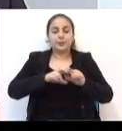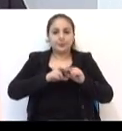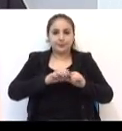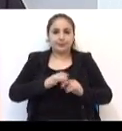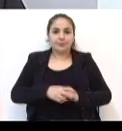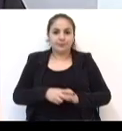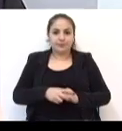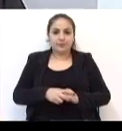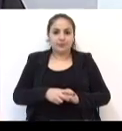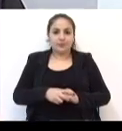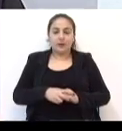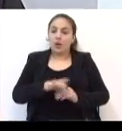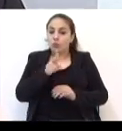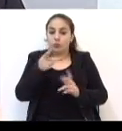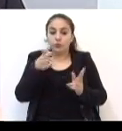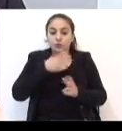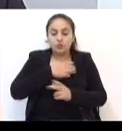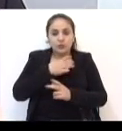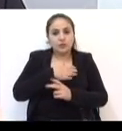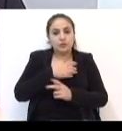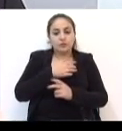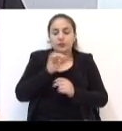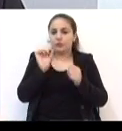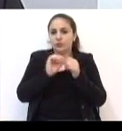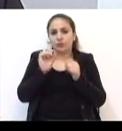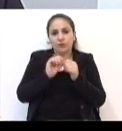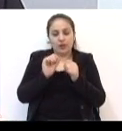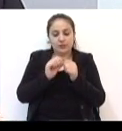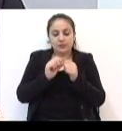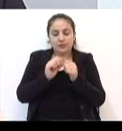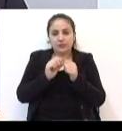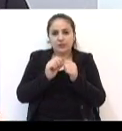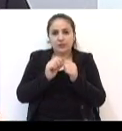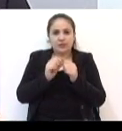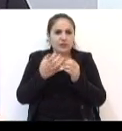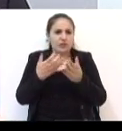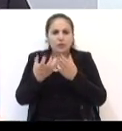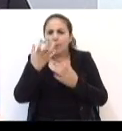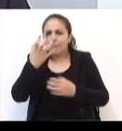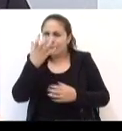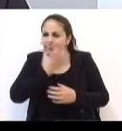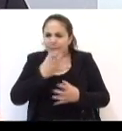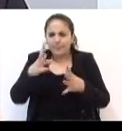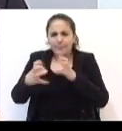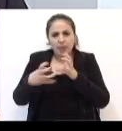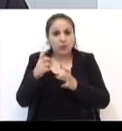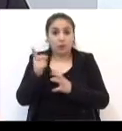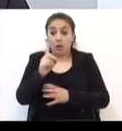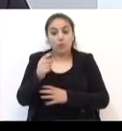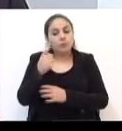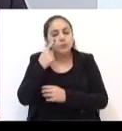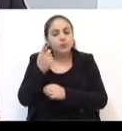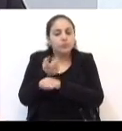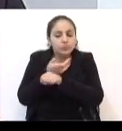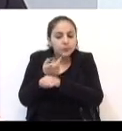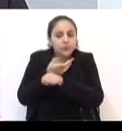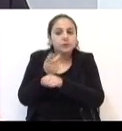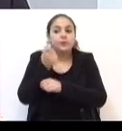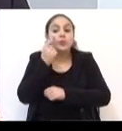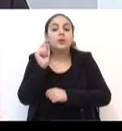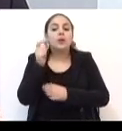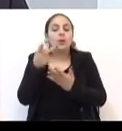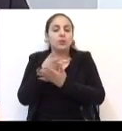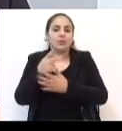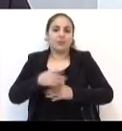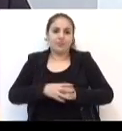esconde. Então, com jeito, isso não se faz de maneira agressiva, buscar ver o que está acontecendo